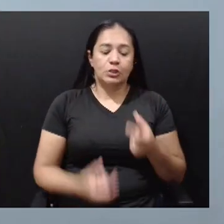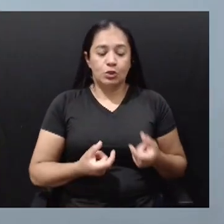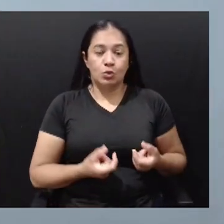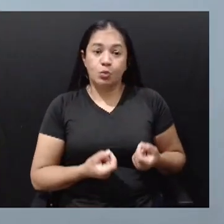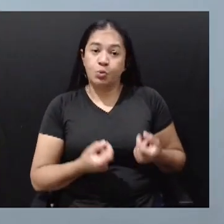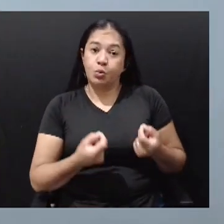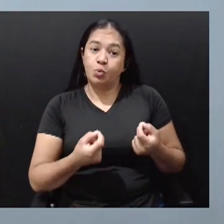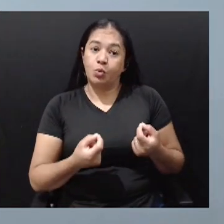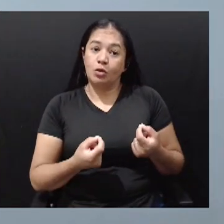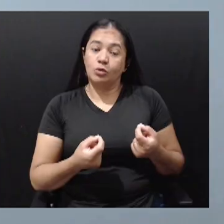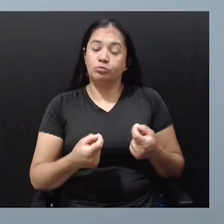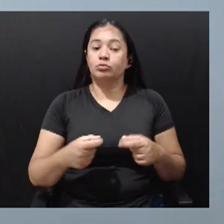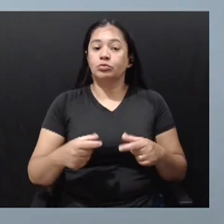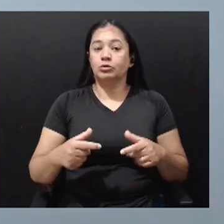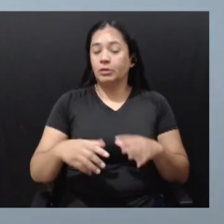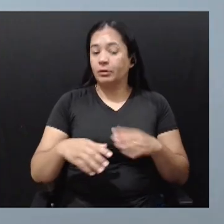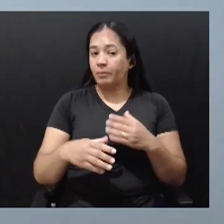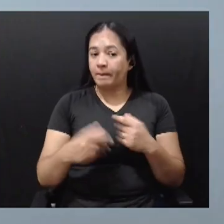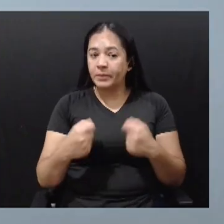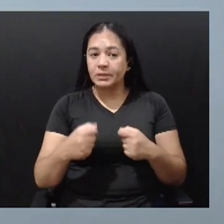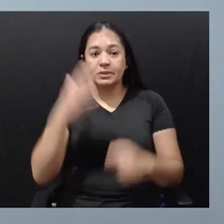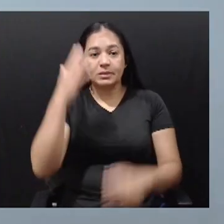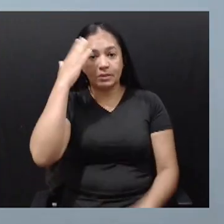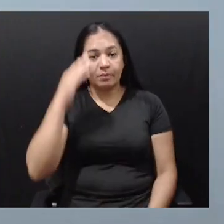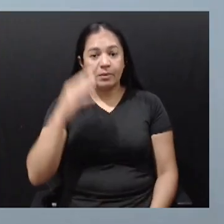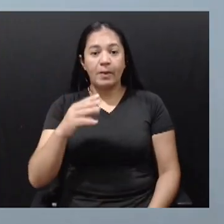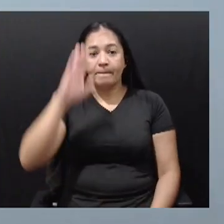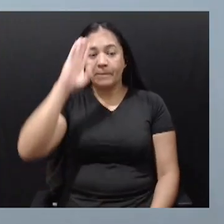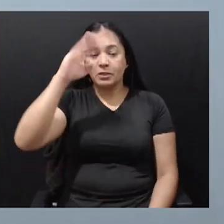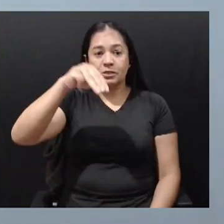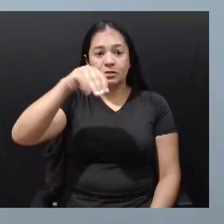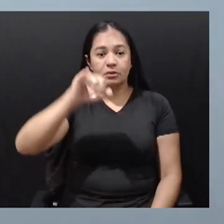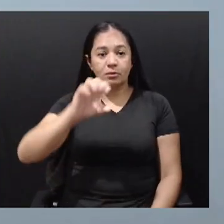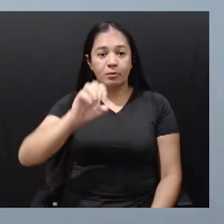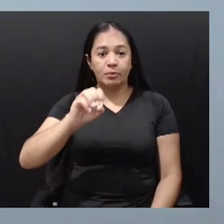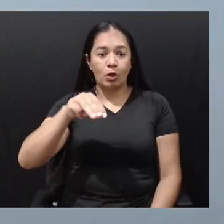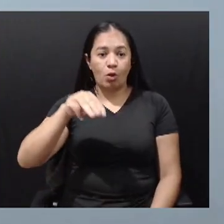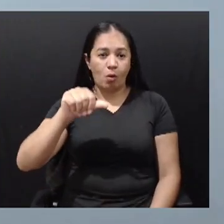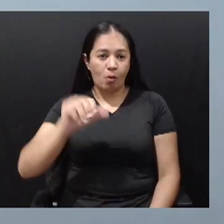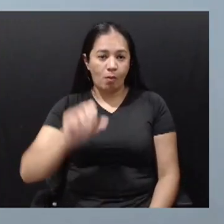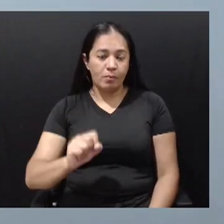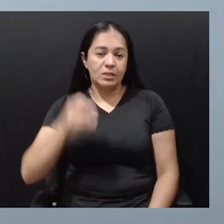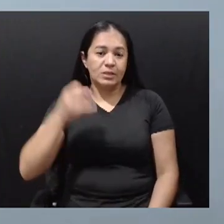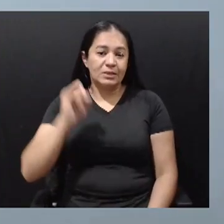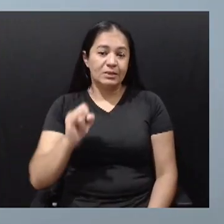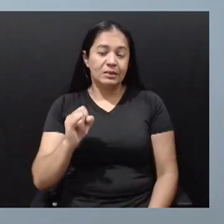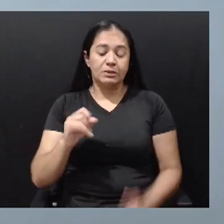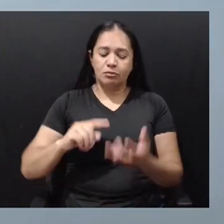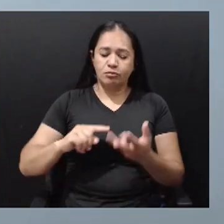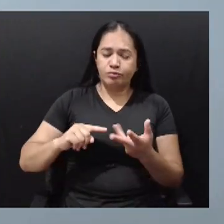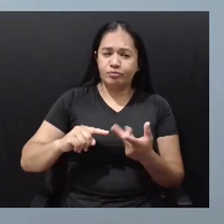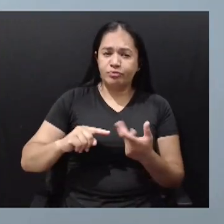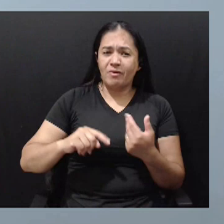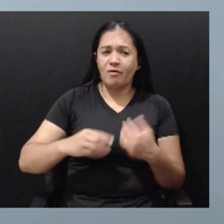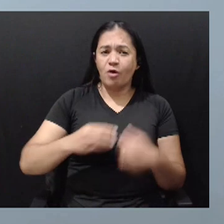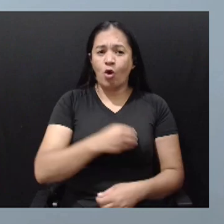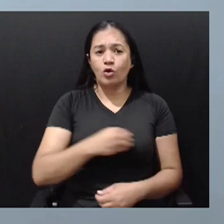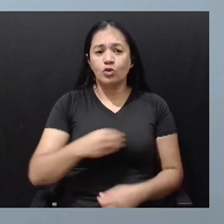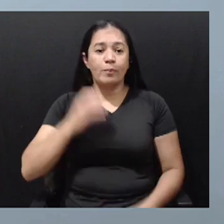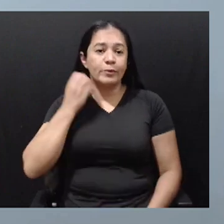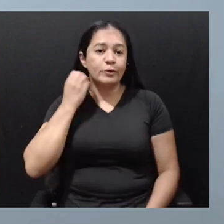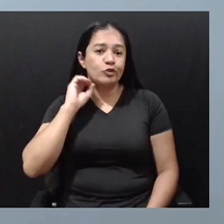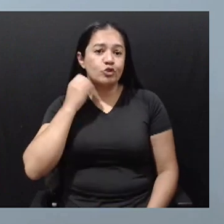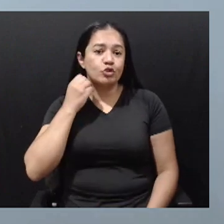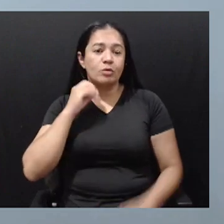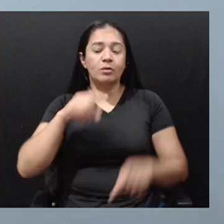no útero, que são os miomas, principalmente os pólipos, se há alguma massa anexial, alguns exames hormonais que vão trazer para a gente também